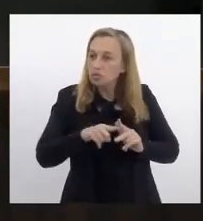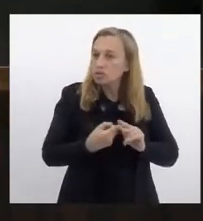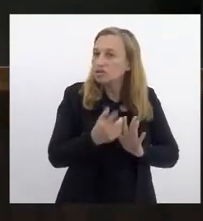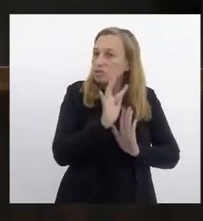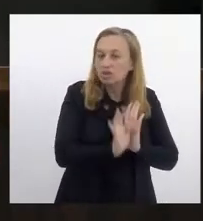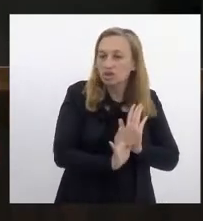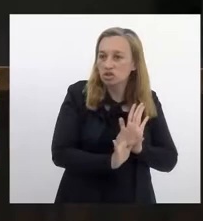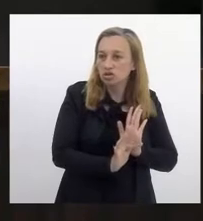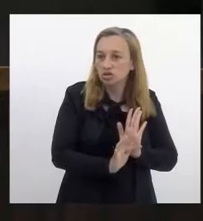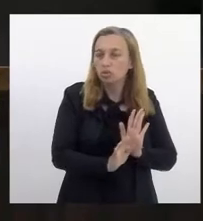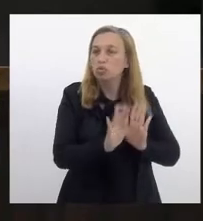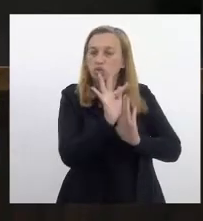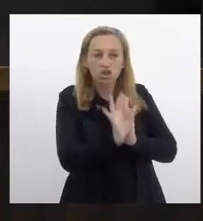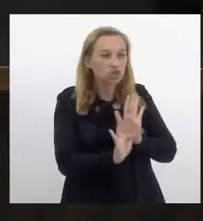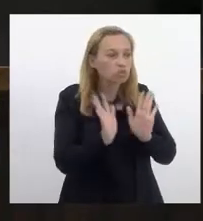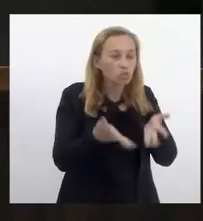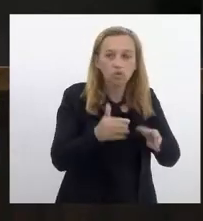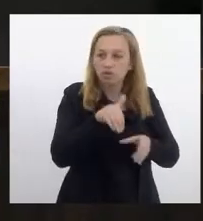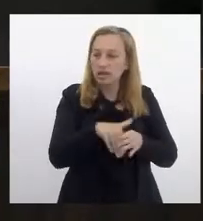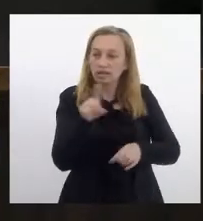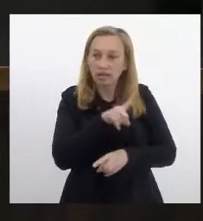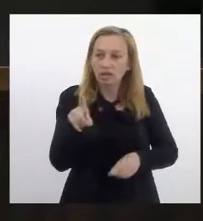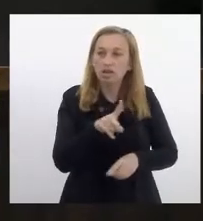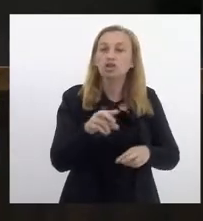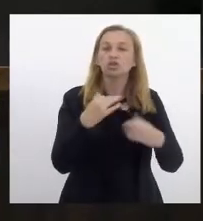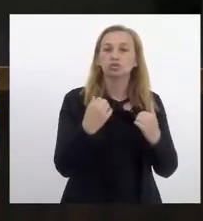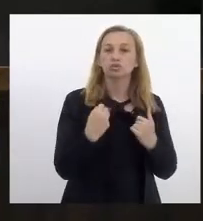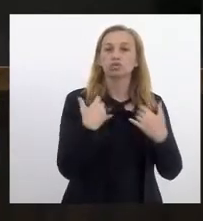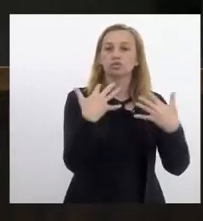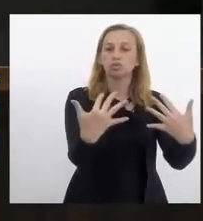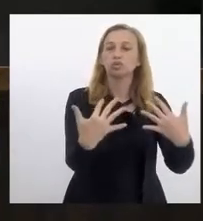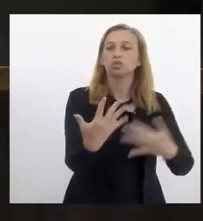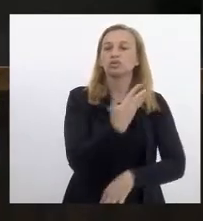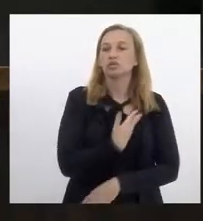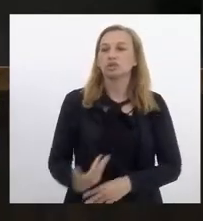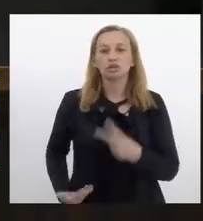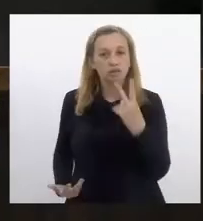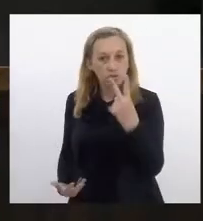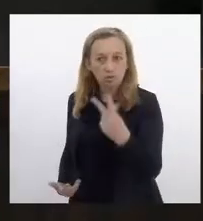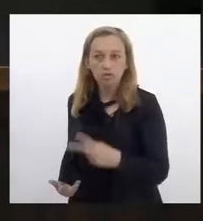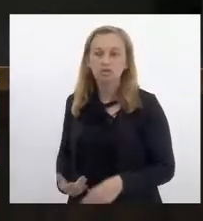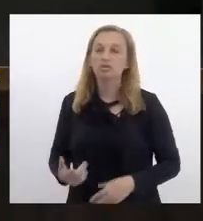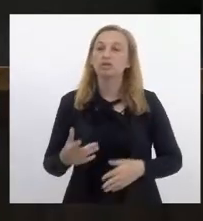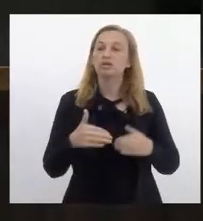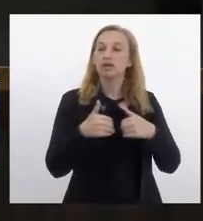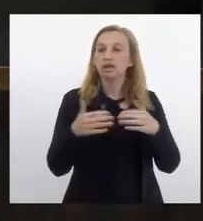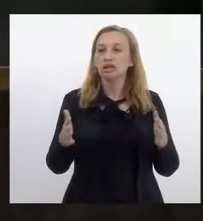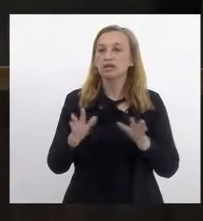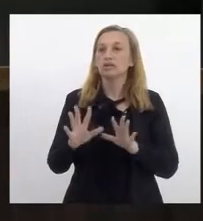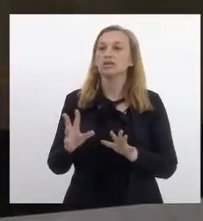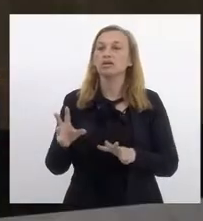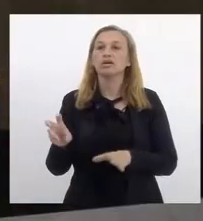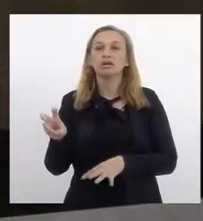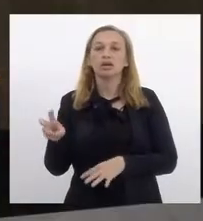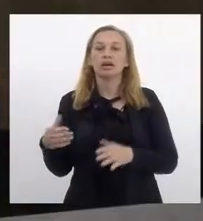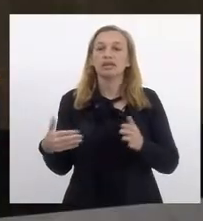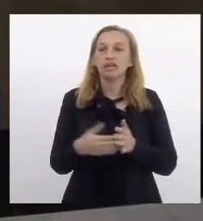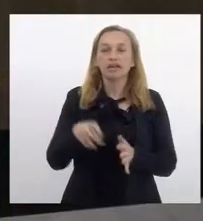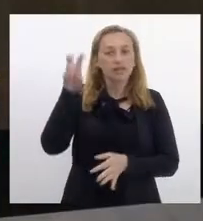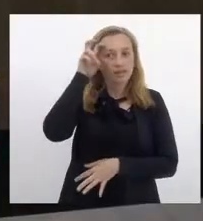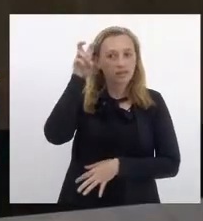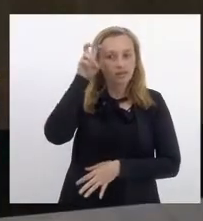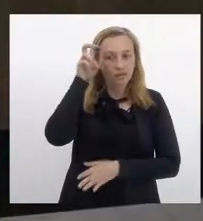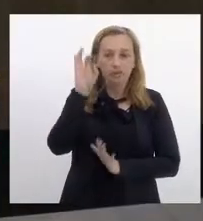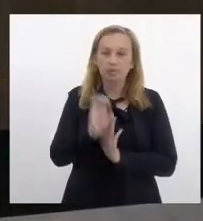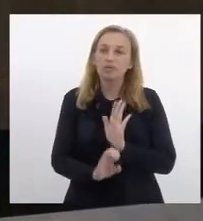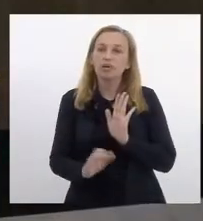vamos votar o texto hoje. Nós vamos fazer duas audiências públicas. Nós vamos trazer, vamos ficar aberto para emendas até quinta-feira. Entendeu? Eu